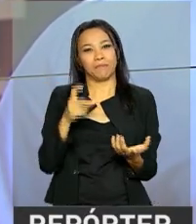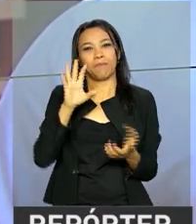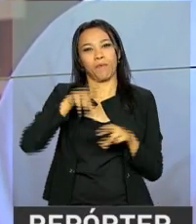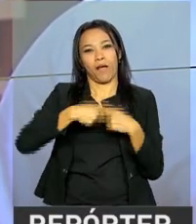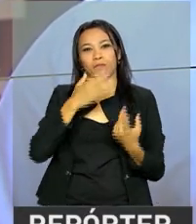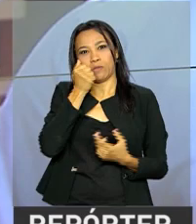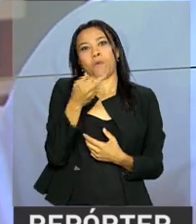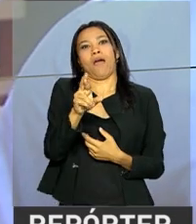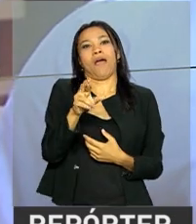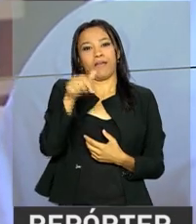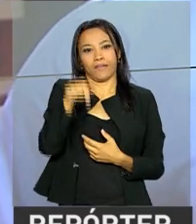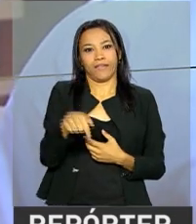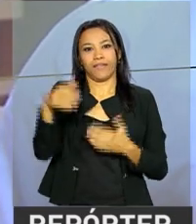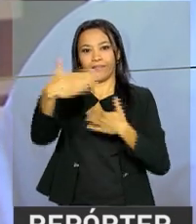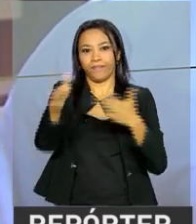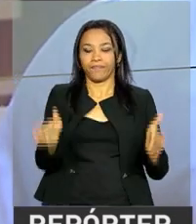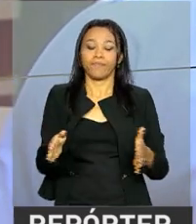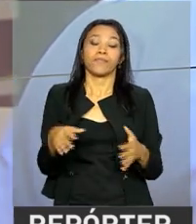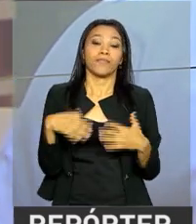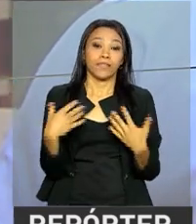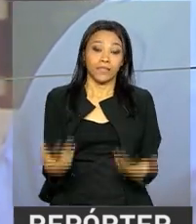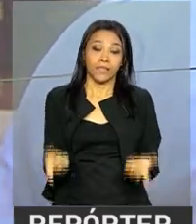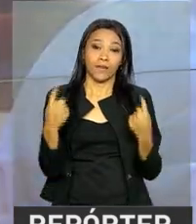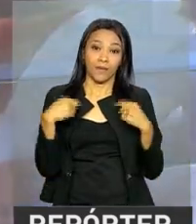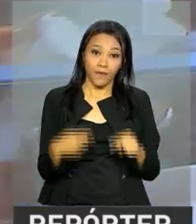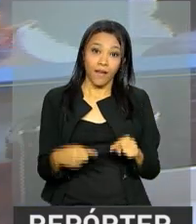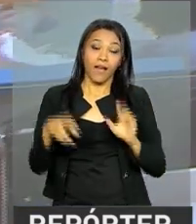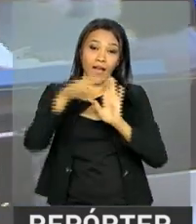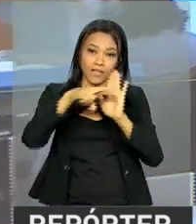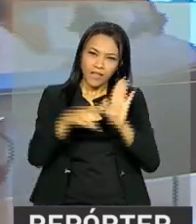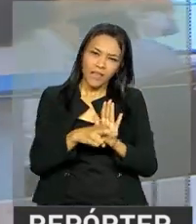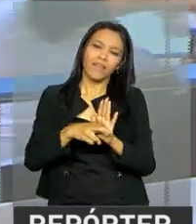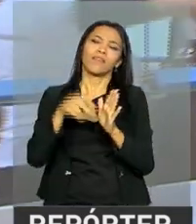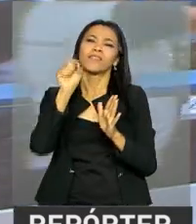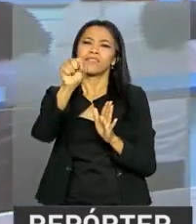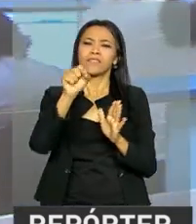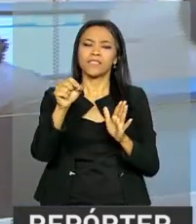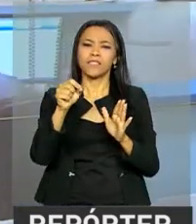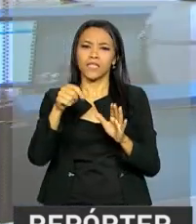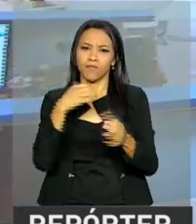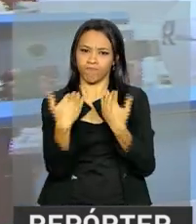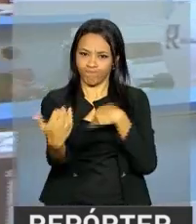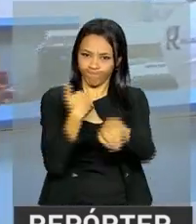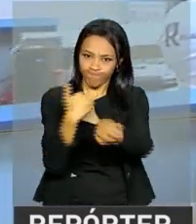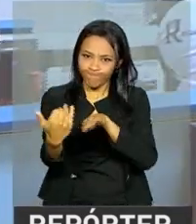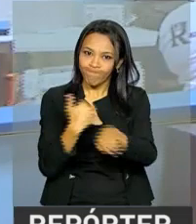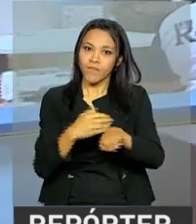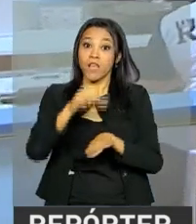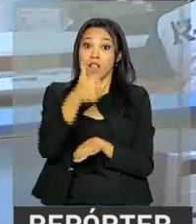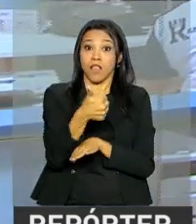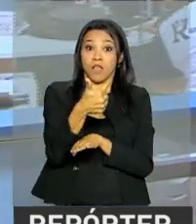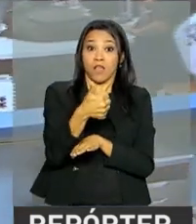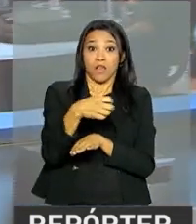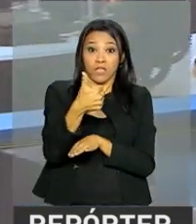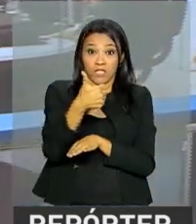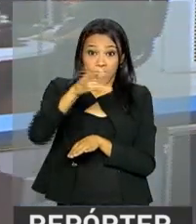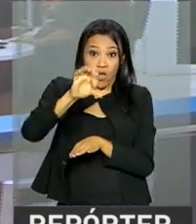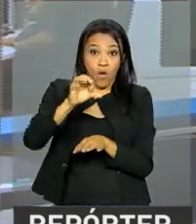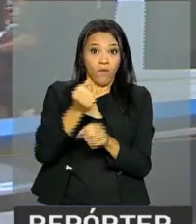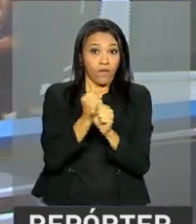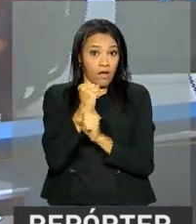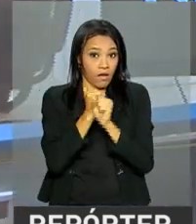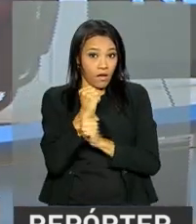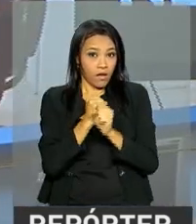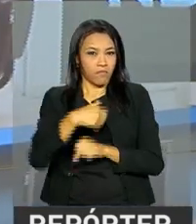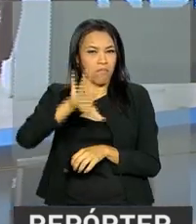Leonardo e o código de trânsito brasileiro acaba de completar 19 anos nesse período foram criadas mais de